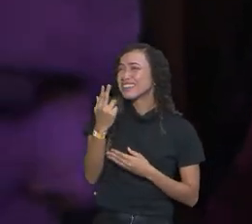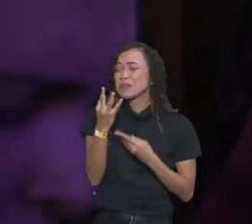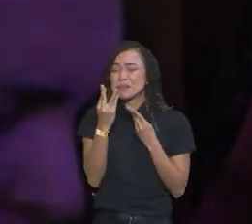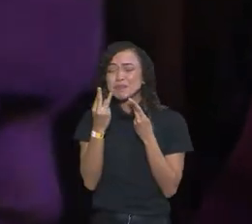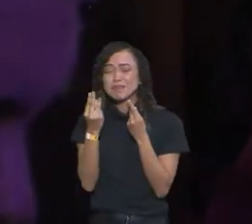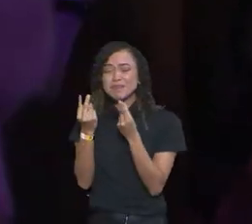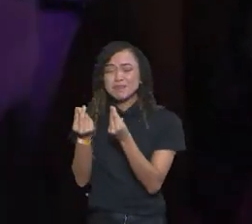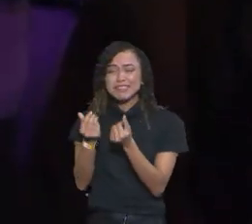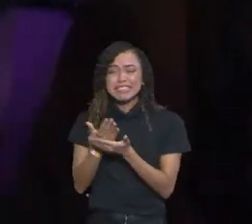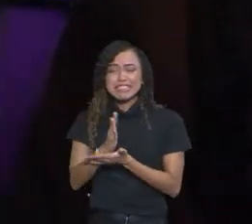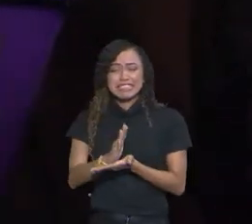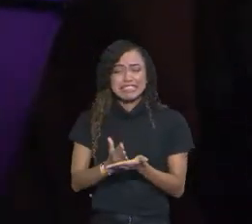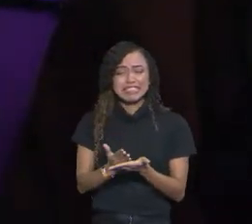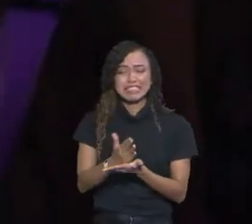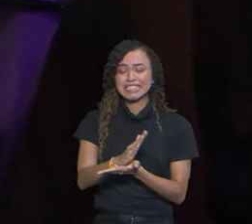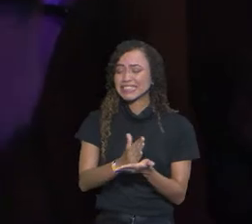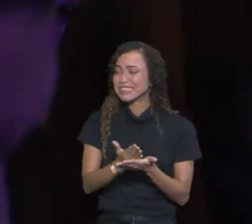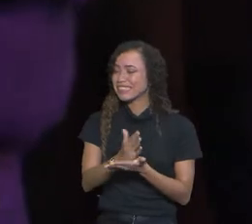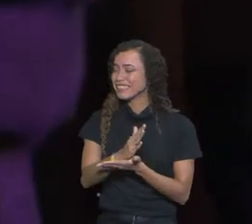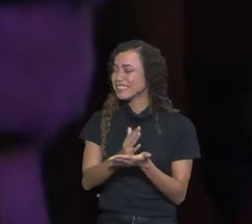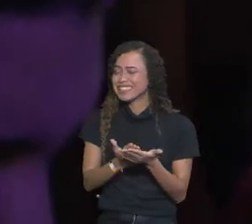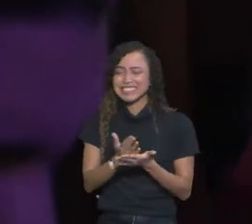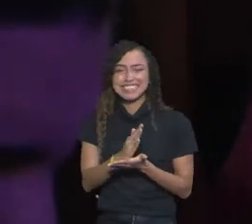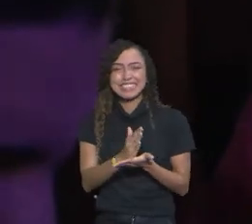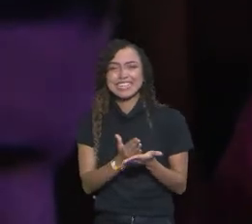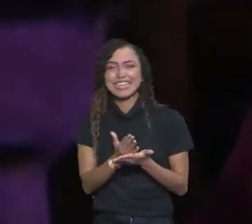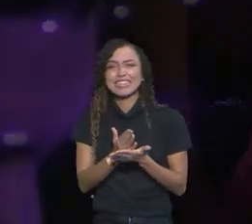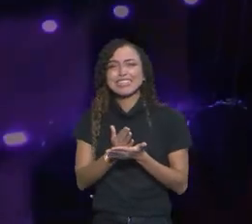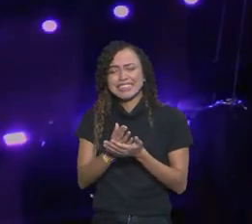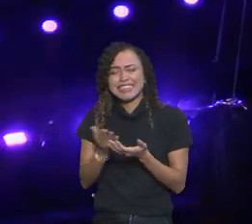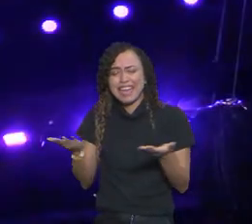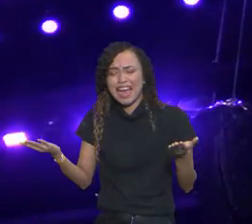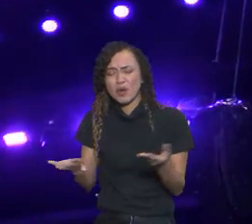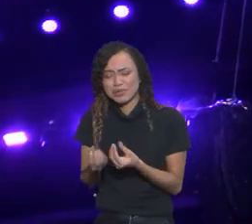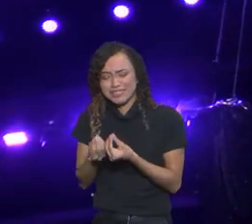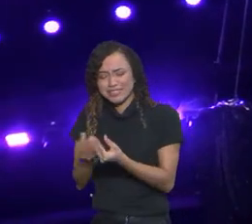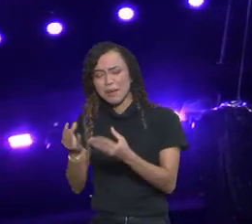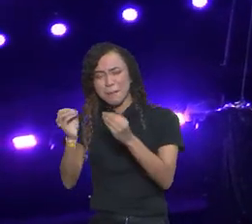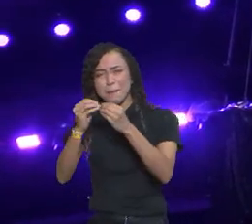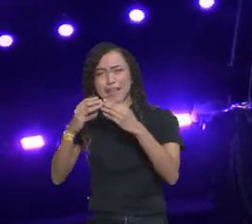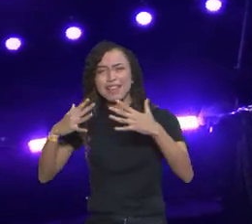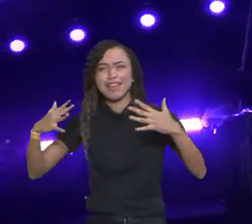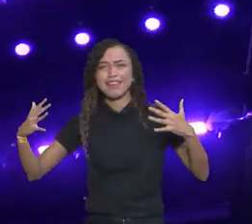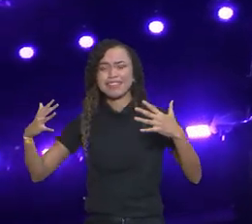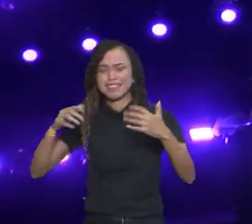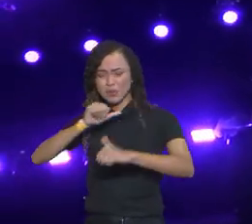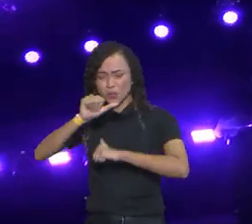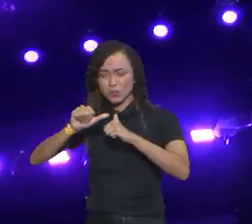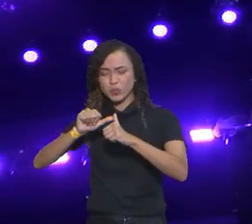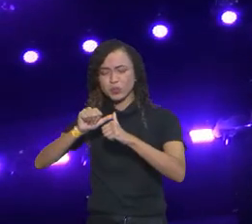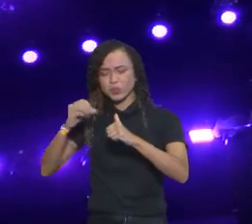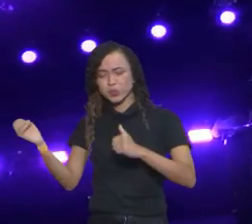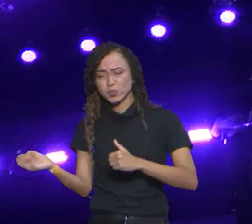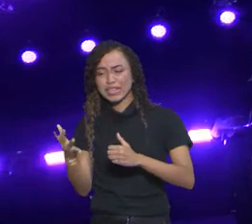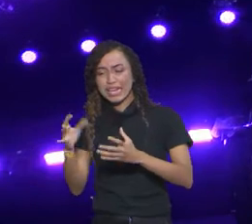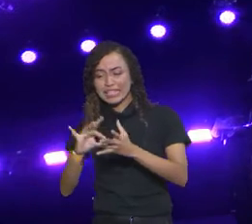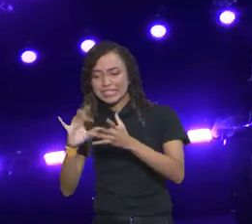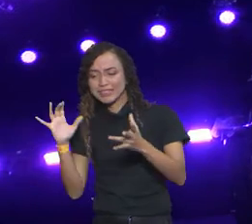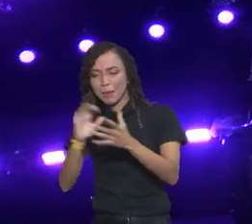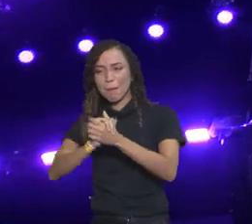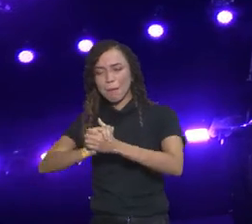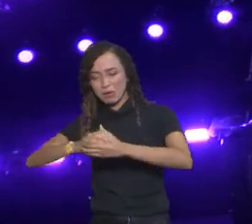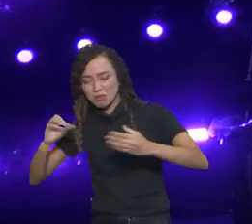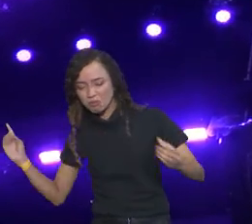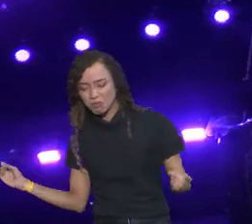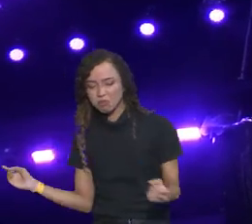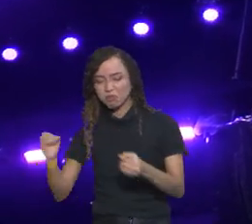parece que não tem mais atrativos Senhor meu Deus faz agora um milagre senhor restaura esse casamento senhor